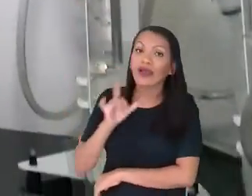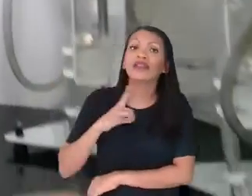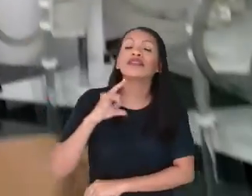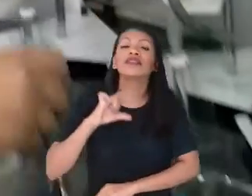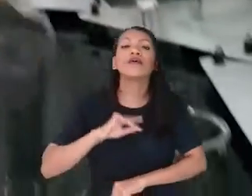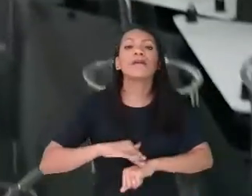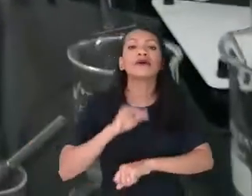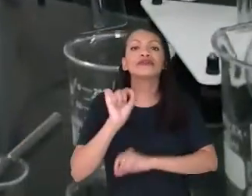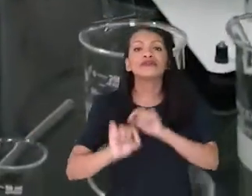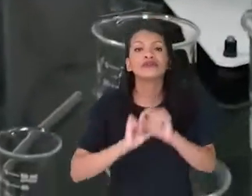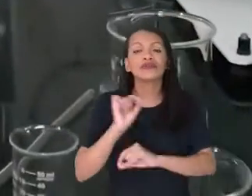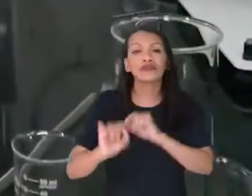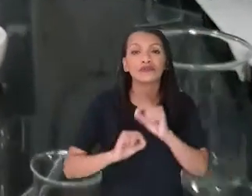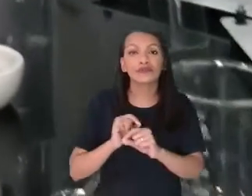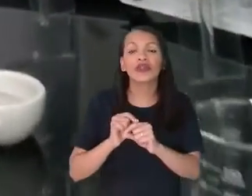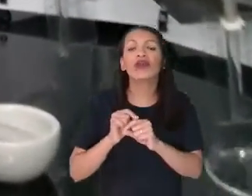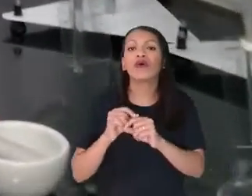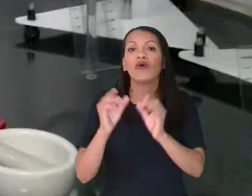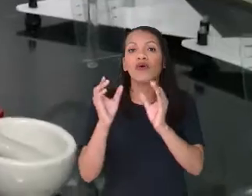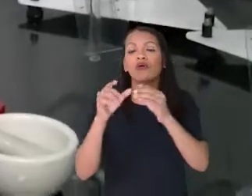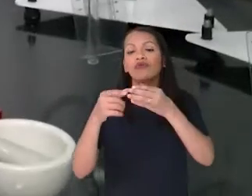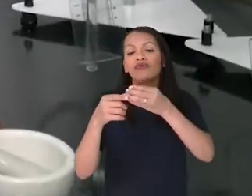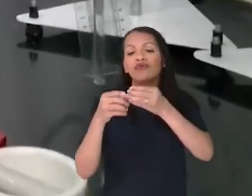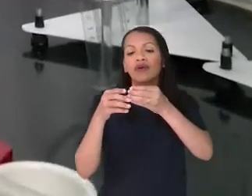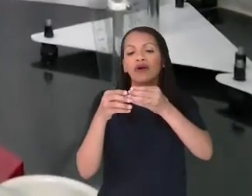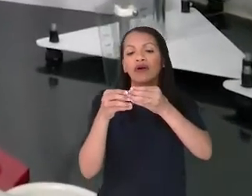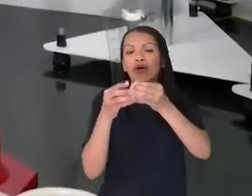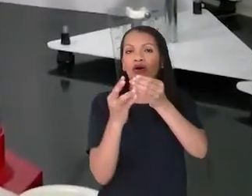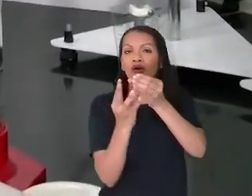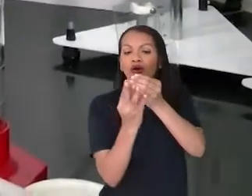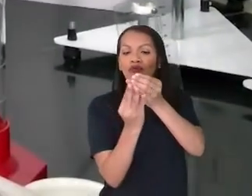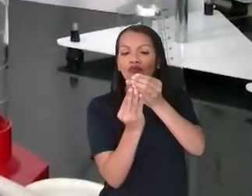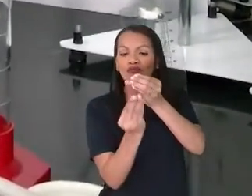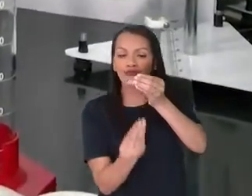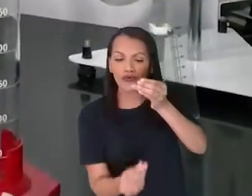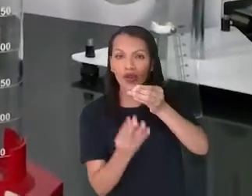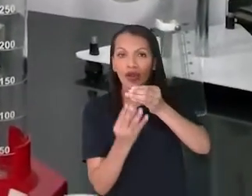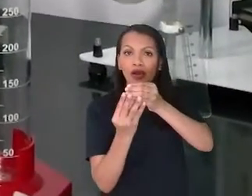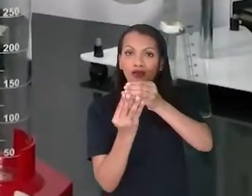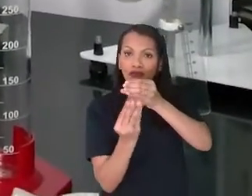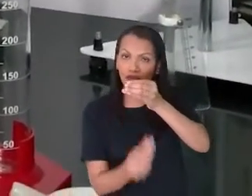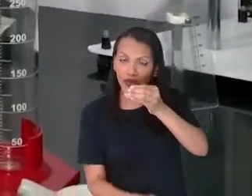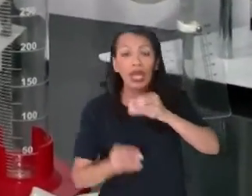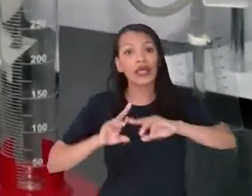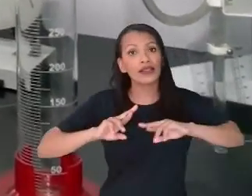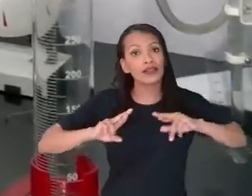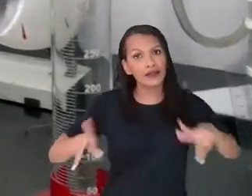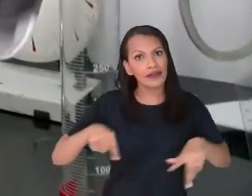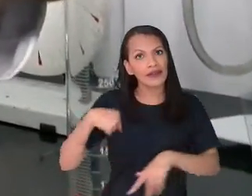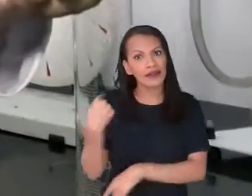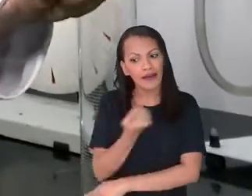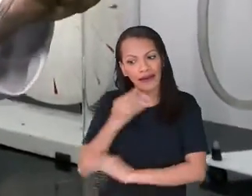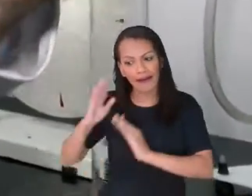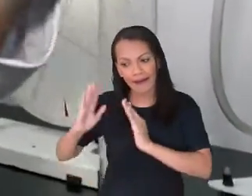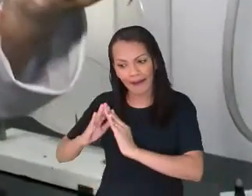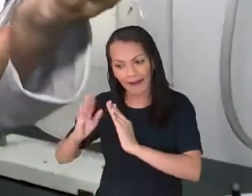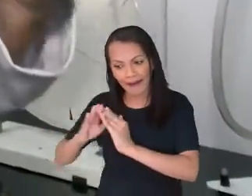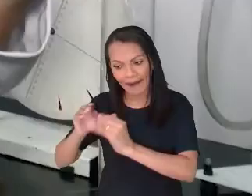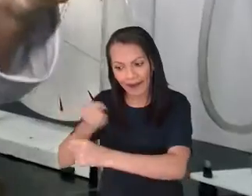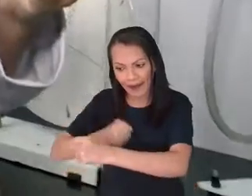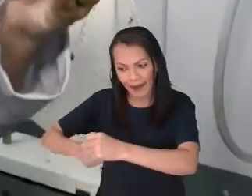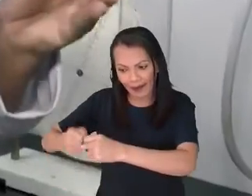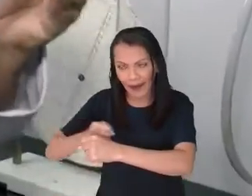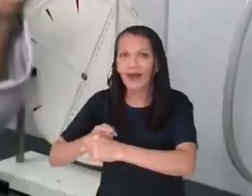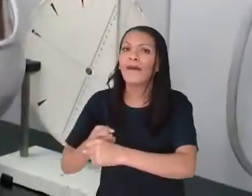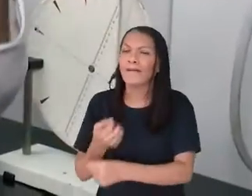mais? Aqui eu tenho um funil, só que esse funil é diferente do funil lá da cozinha da gente, porque o funil da cozinha da gente, a maioria das